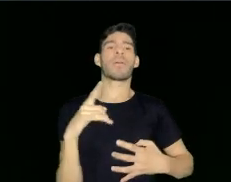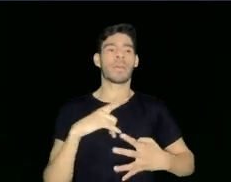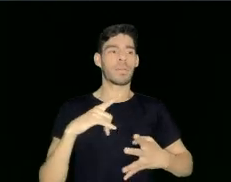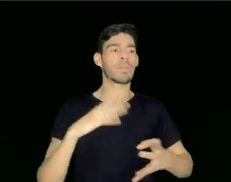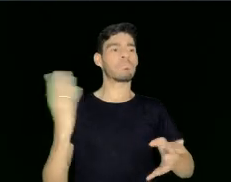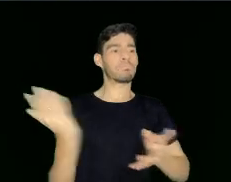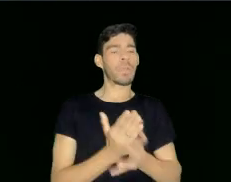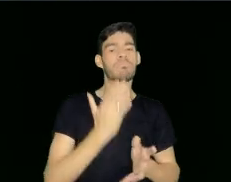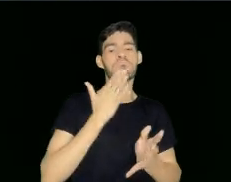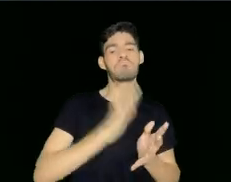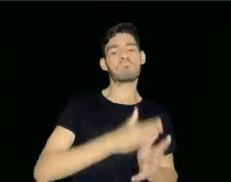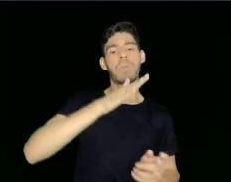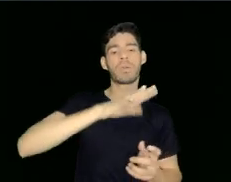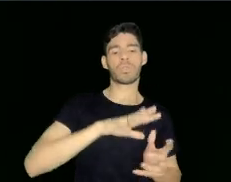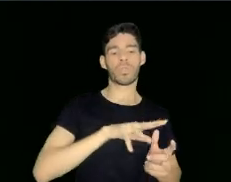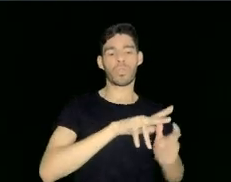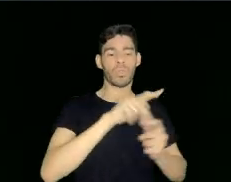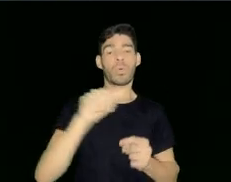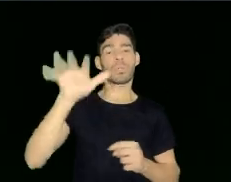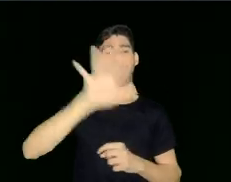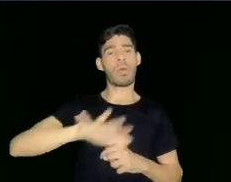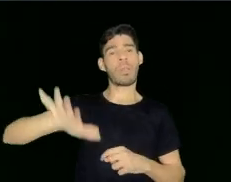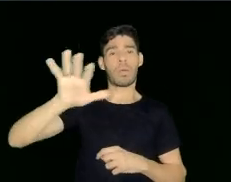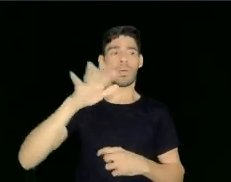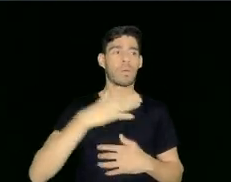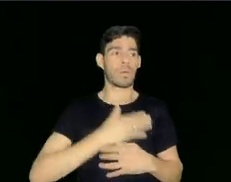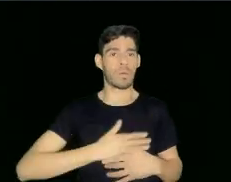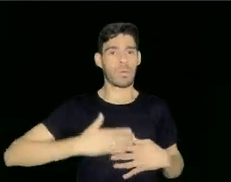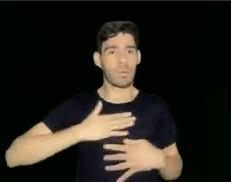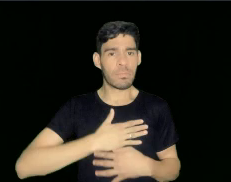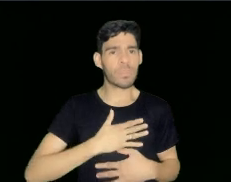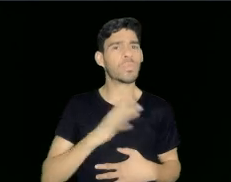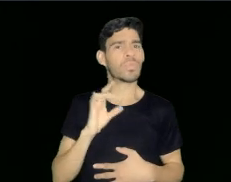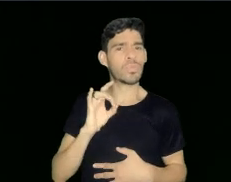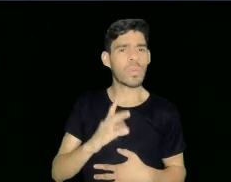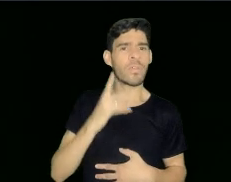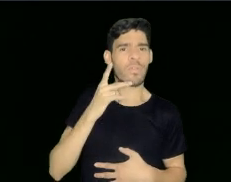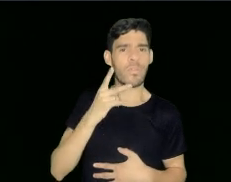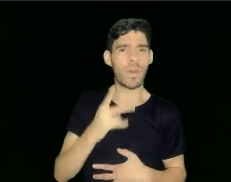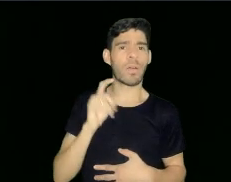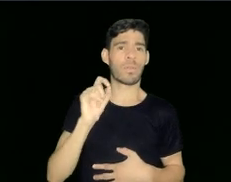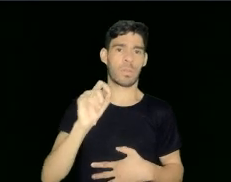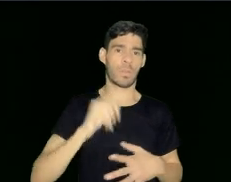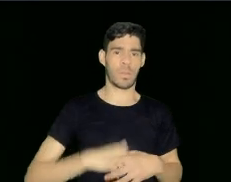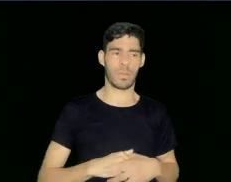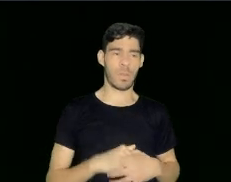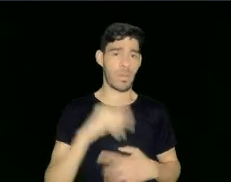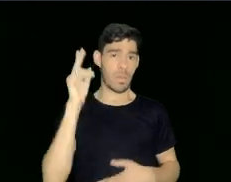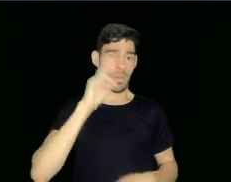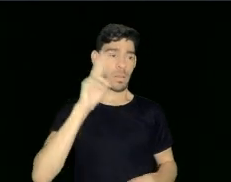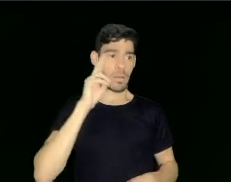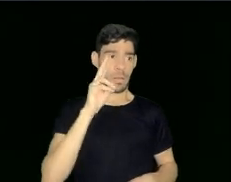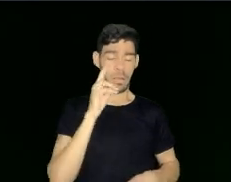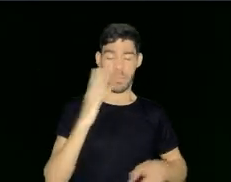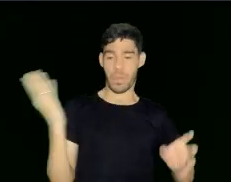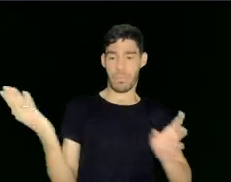judiciais e de alta complexidade que vêm sendo ajuizadas em todas as instâncias. Eu gostaria de apenas